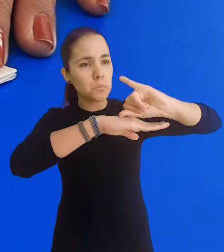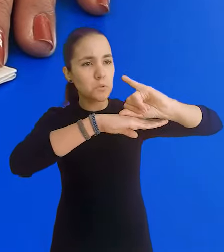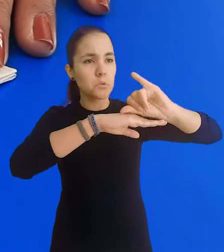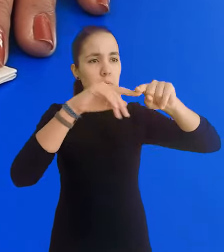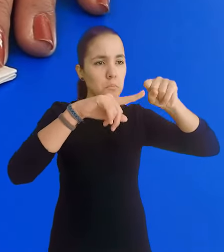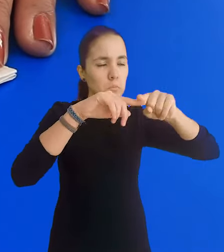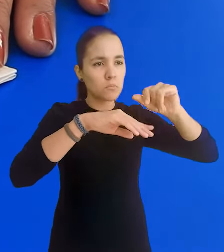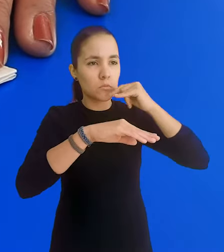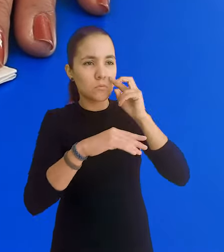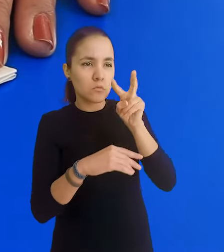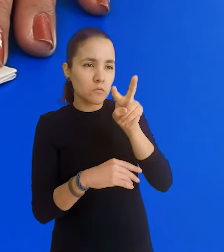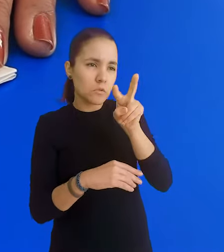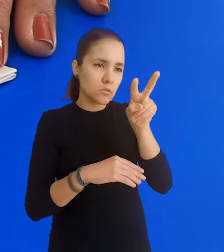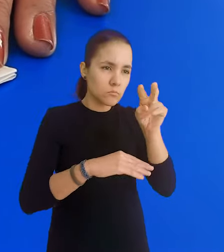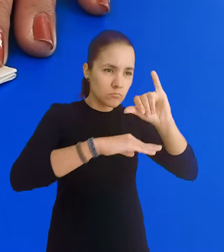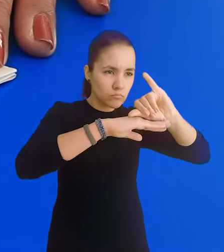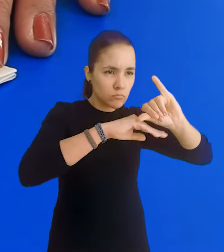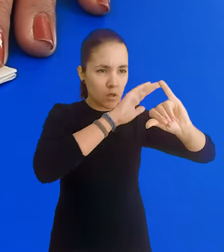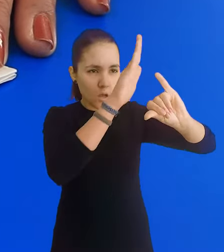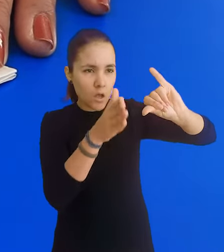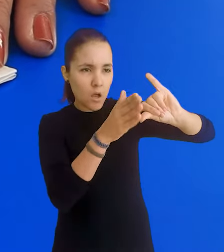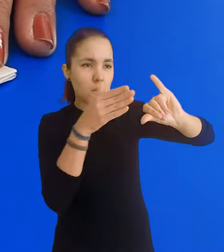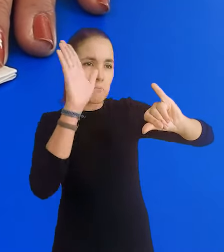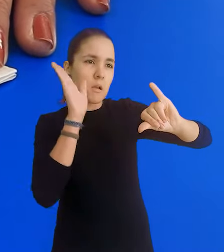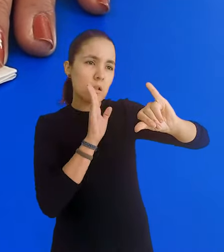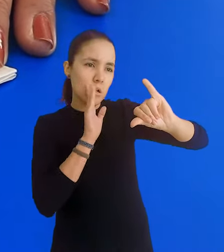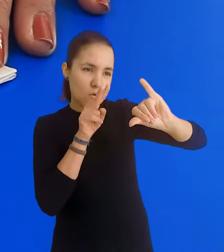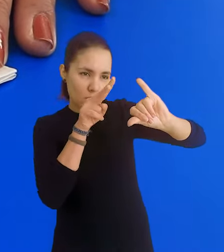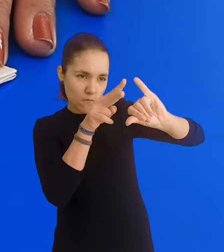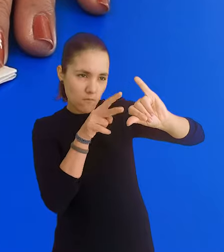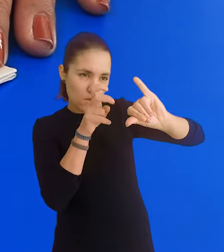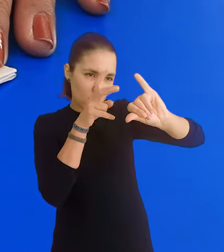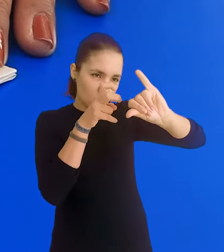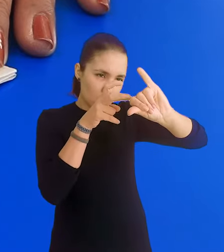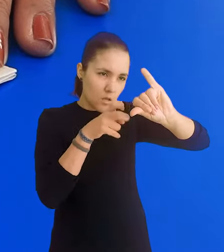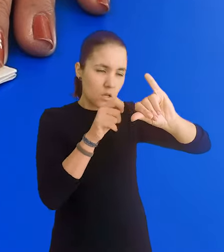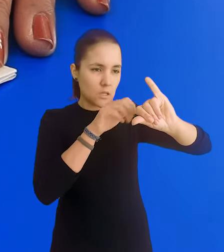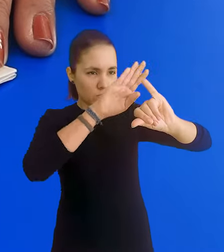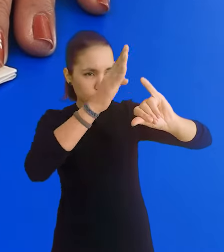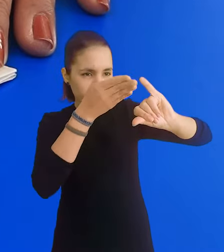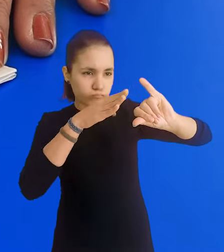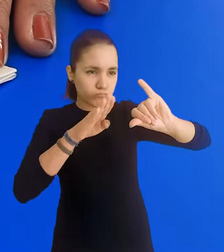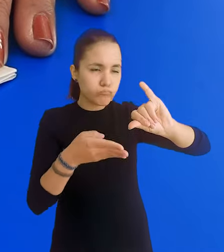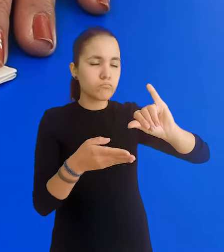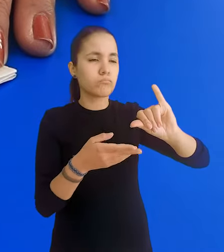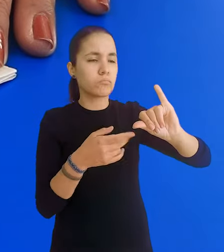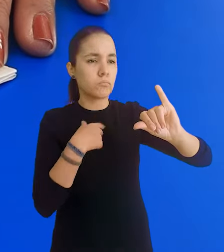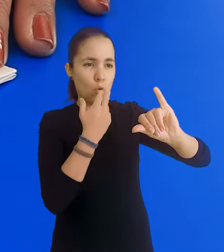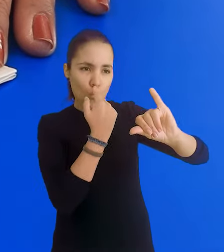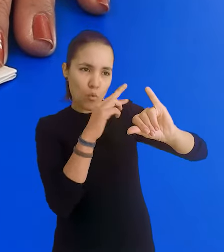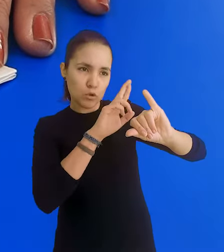pode investigar que lado é mais interessante, que pode te oferecer contornos de formas, variações